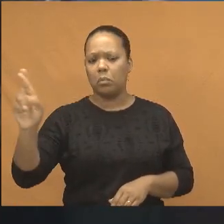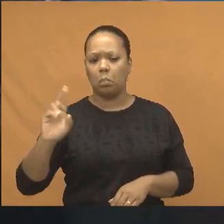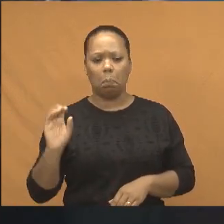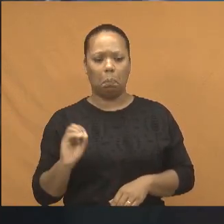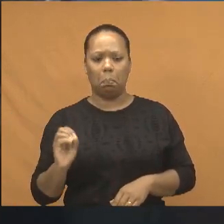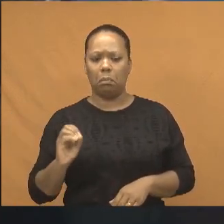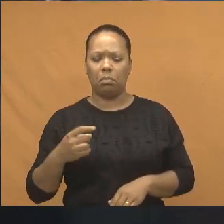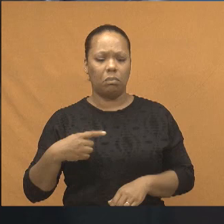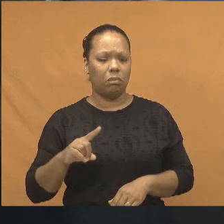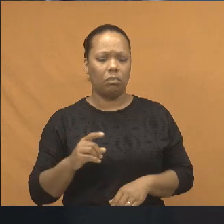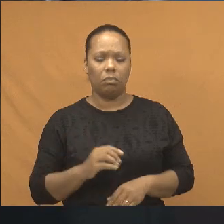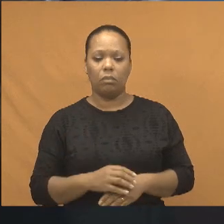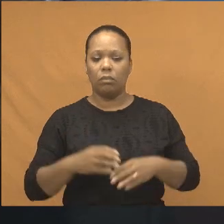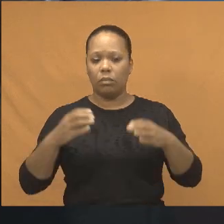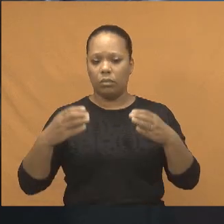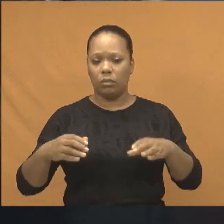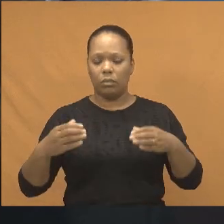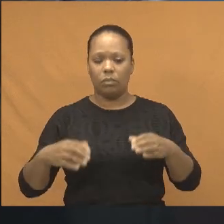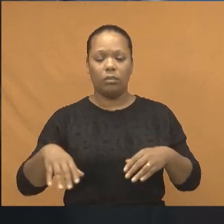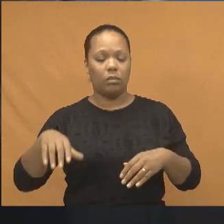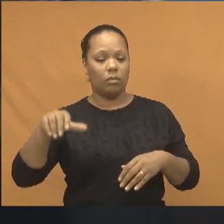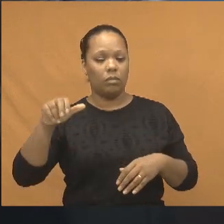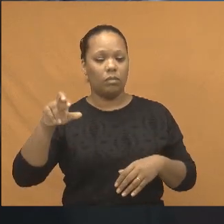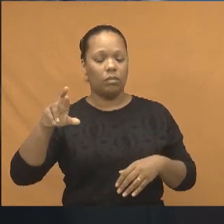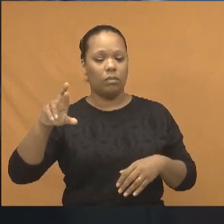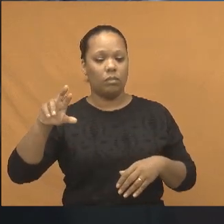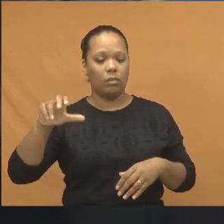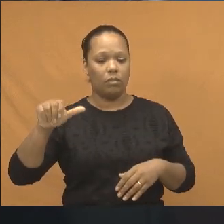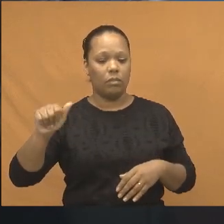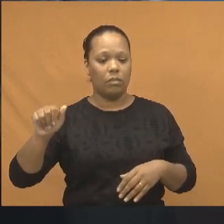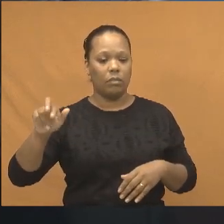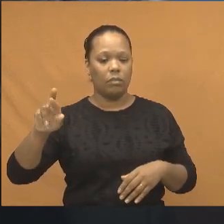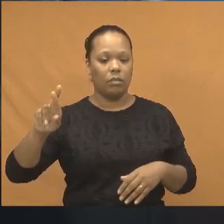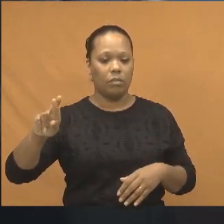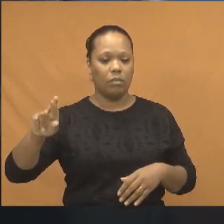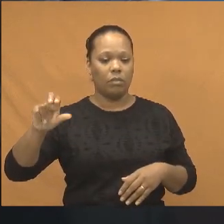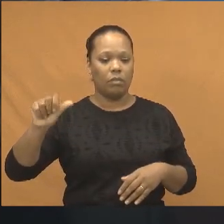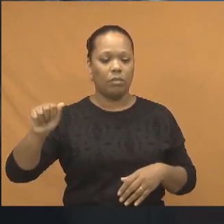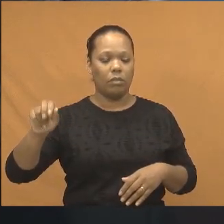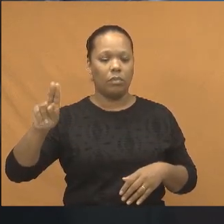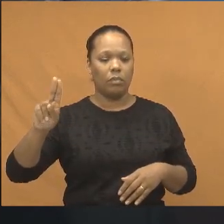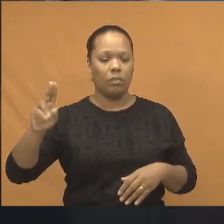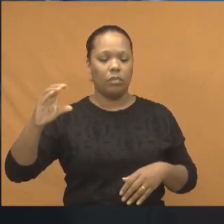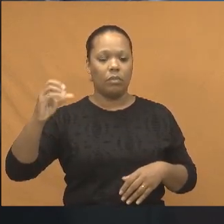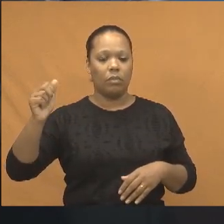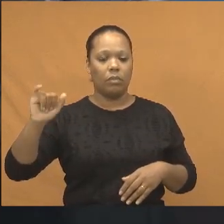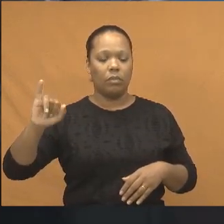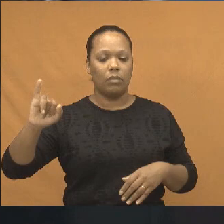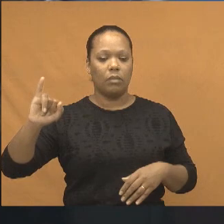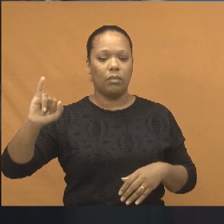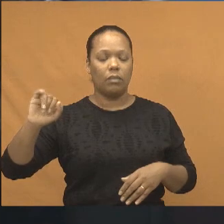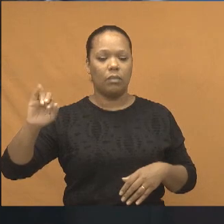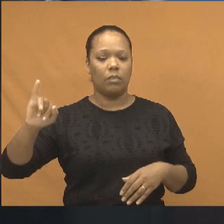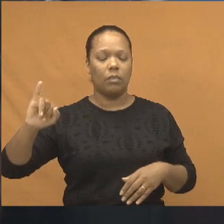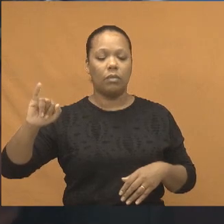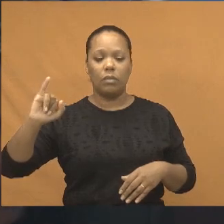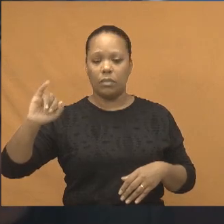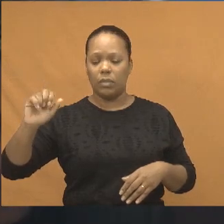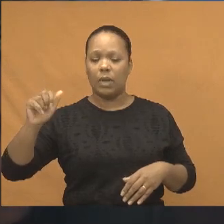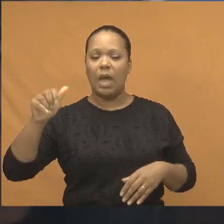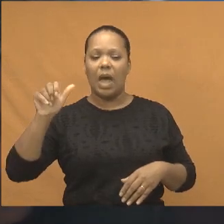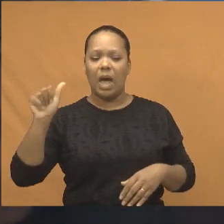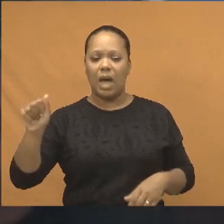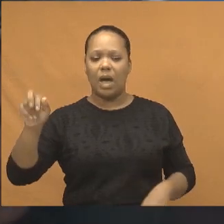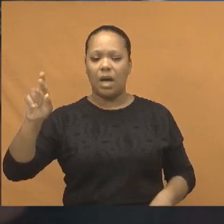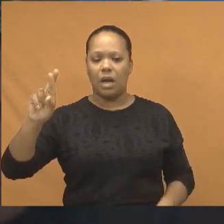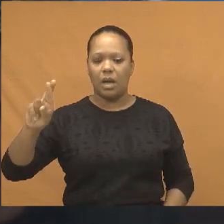lá. Fica no conjunto residencial de Araucária, ao lado do Santo Antônio da Boa Vista. Eu vou falar, ver se vocês acham o caminho